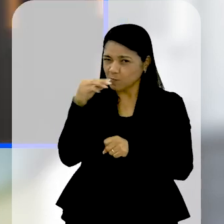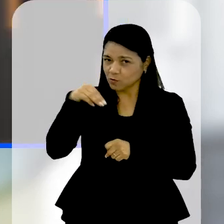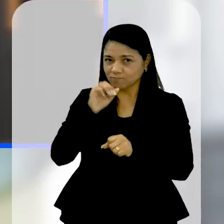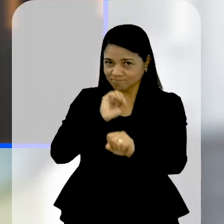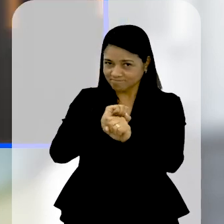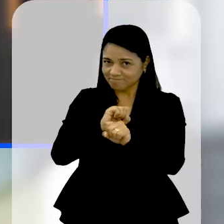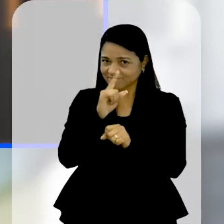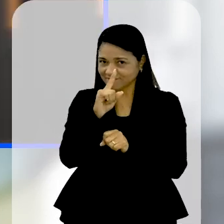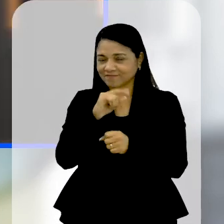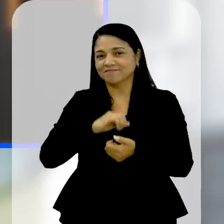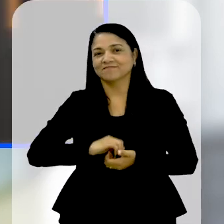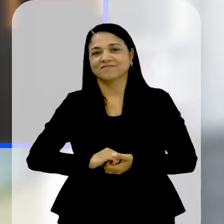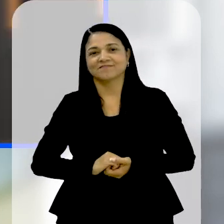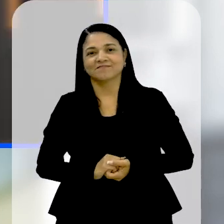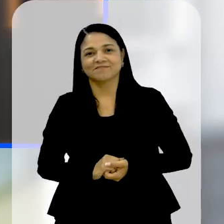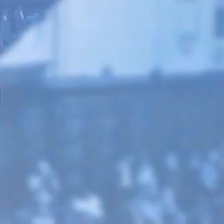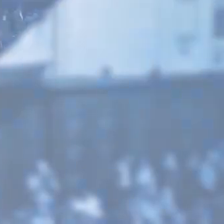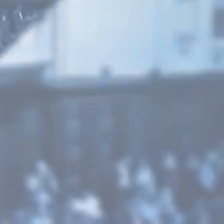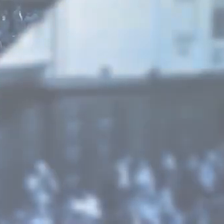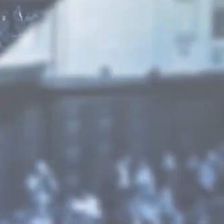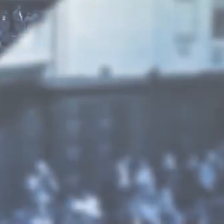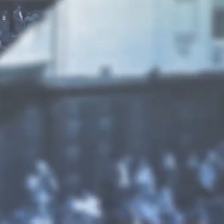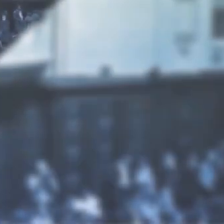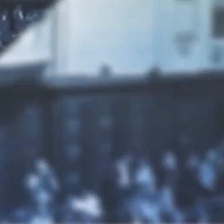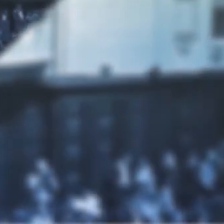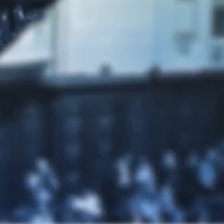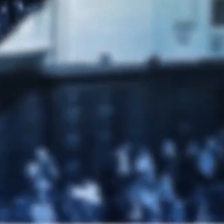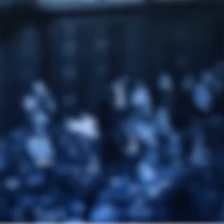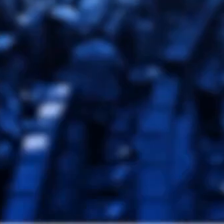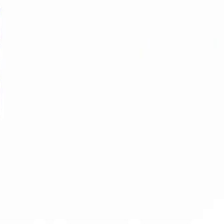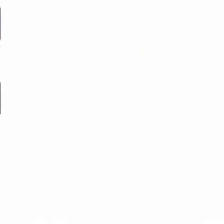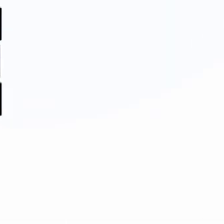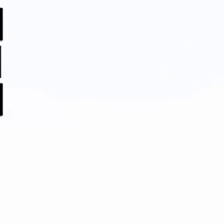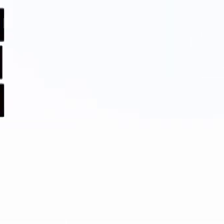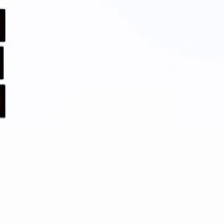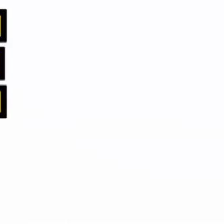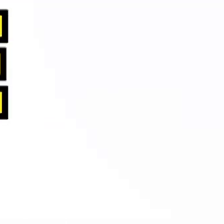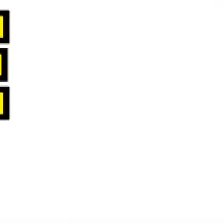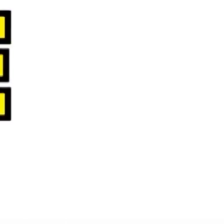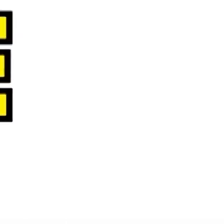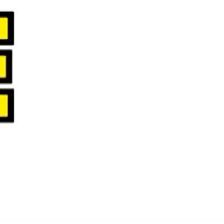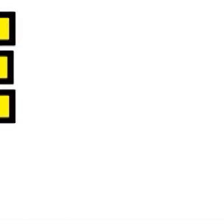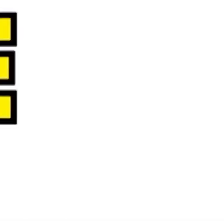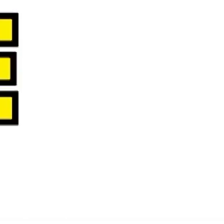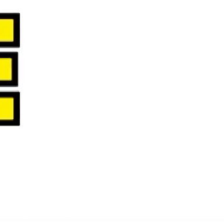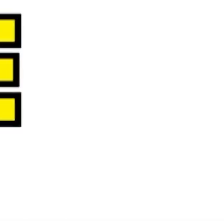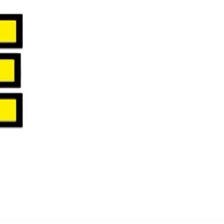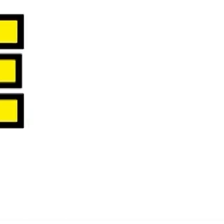É só um minutinho, não saia daí.